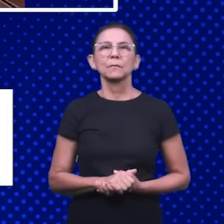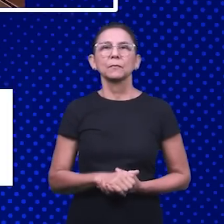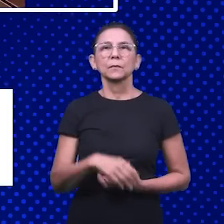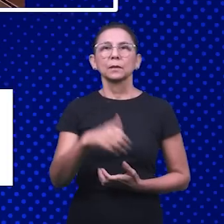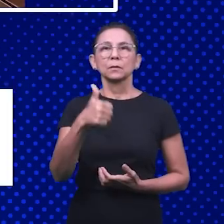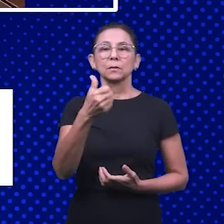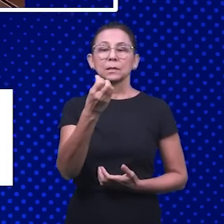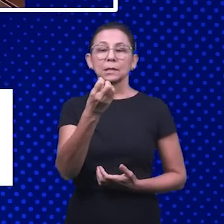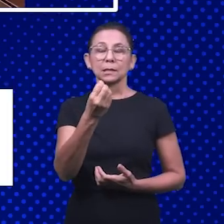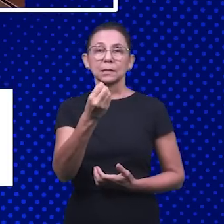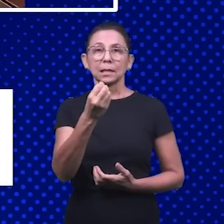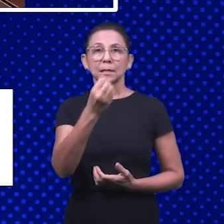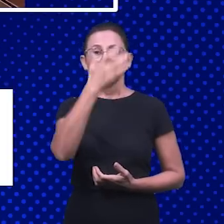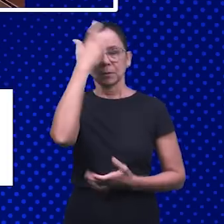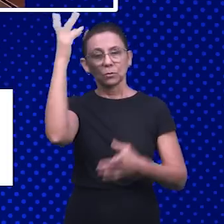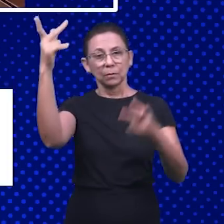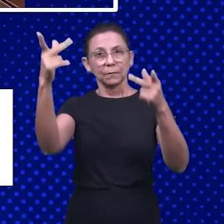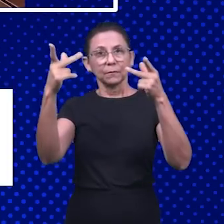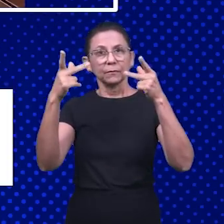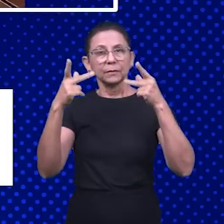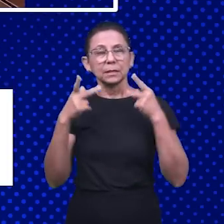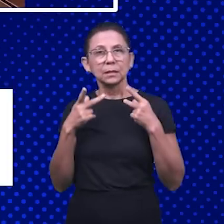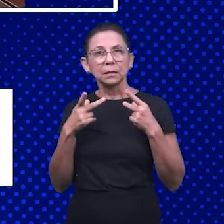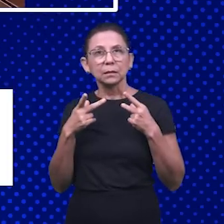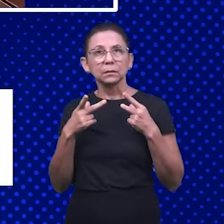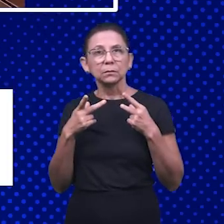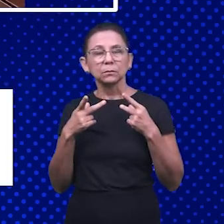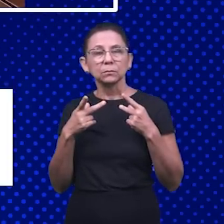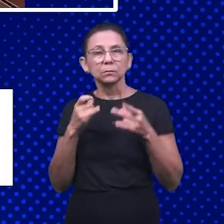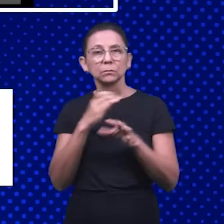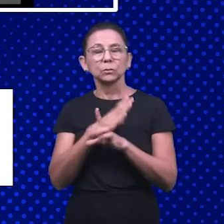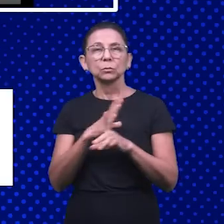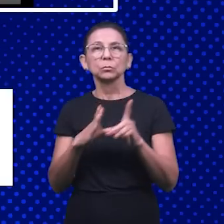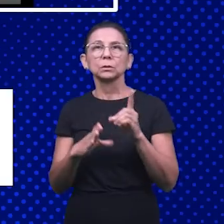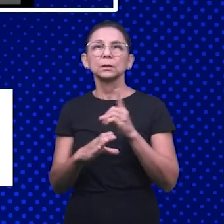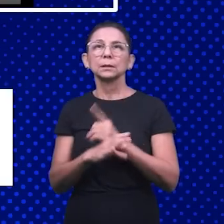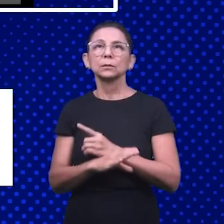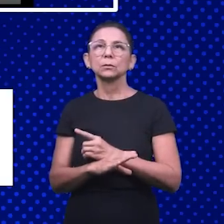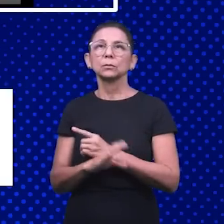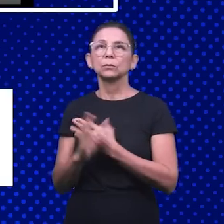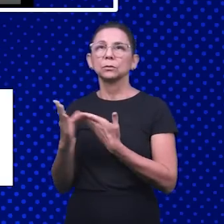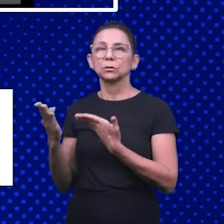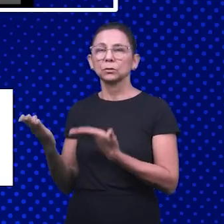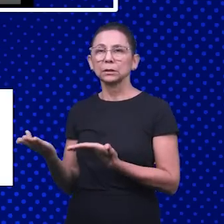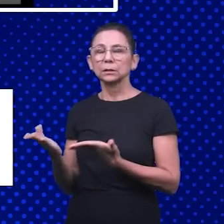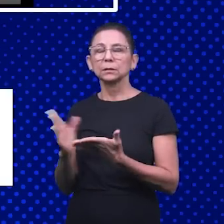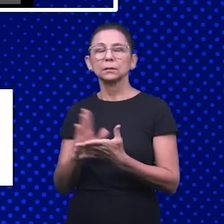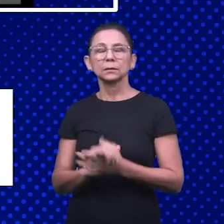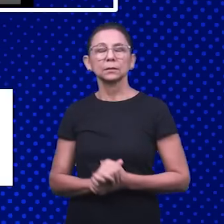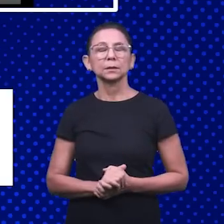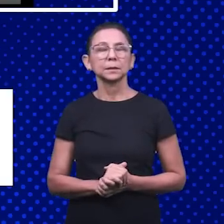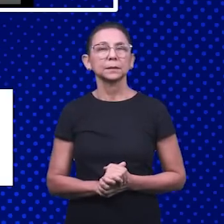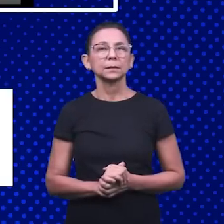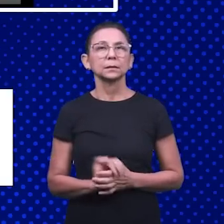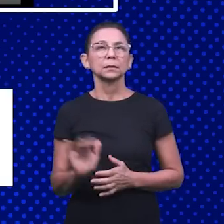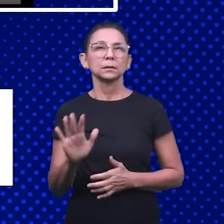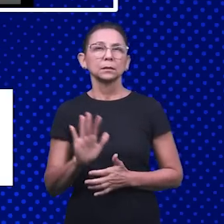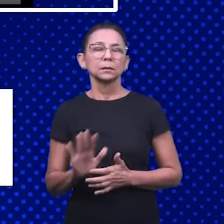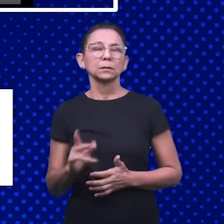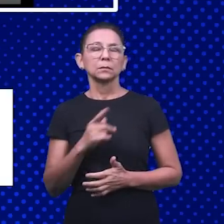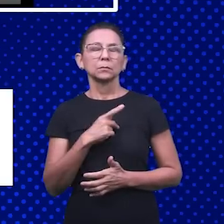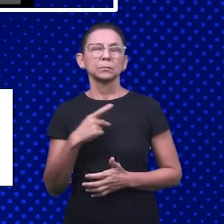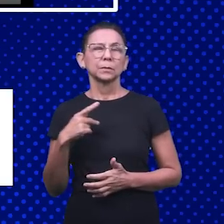visitantes estiveram ali e participaram também do culto à noite. Finalizando aqui na cidade de Francisco Beltrão, o